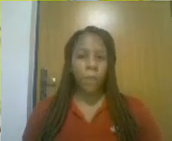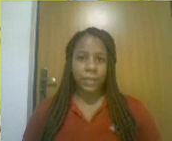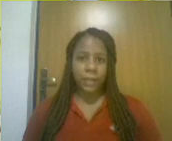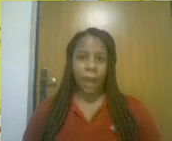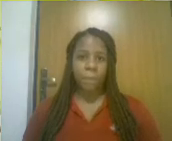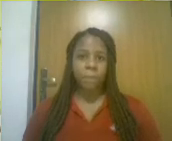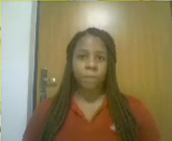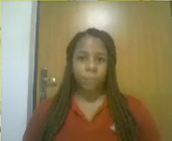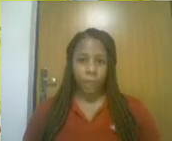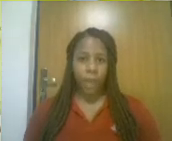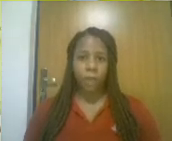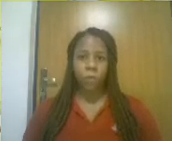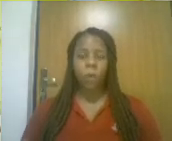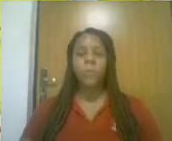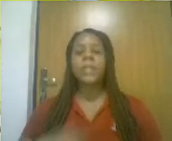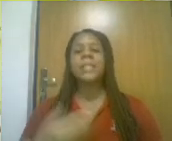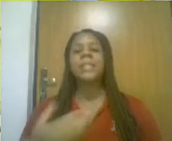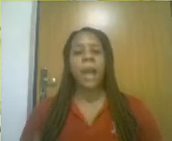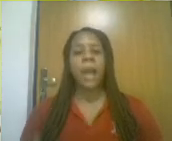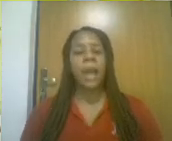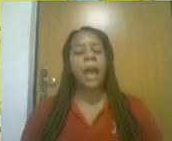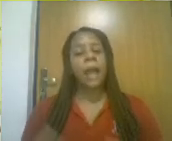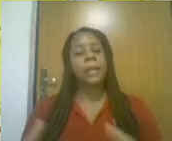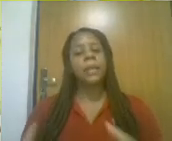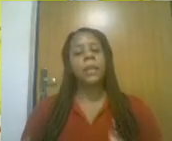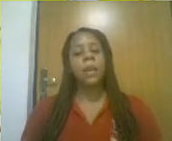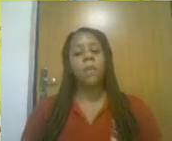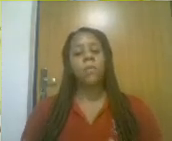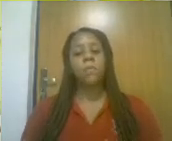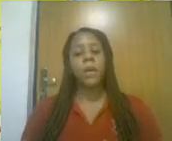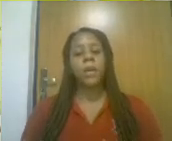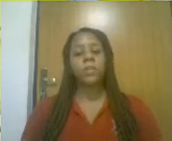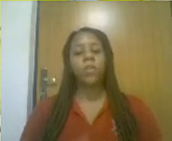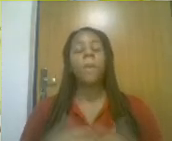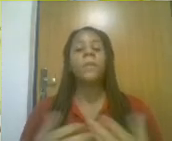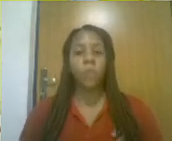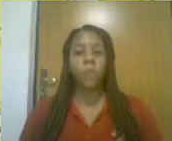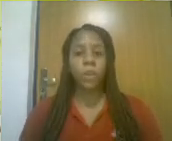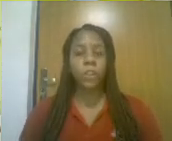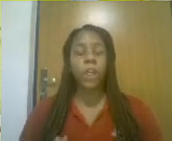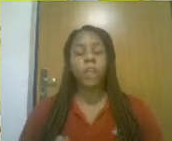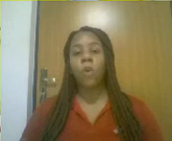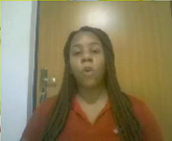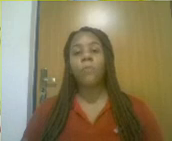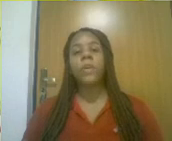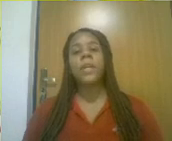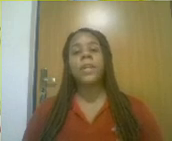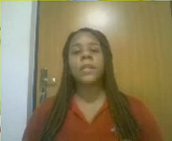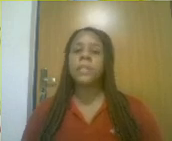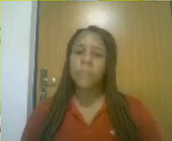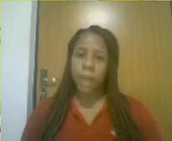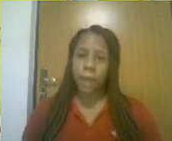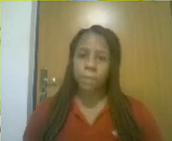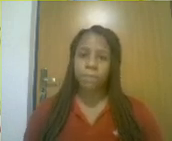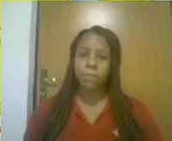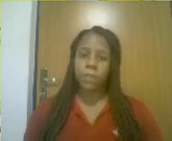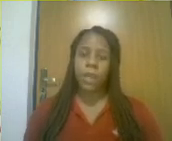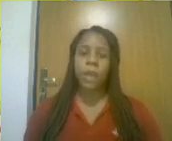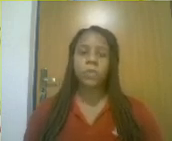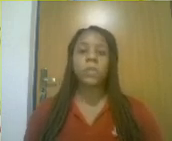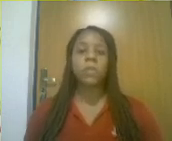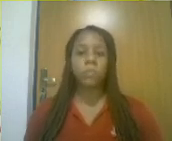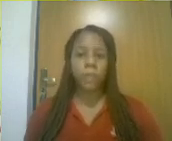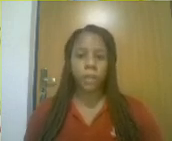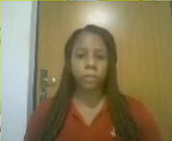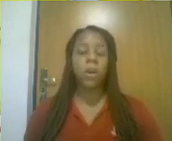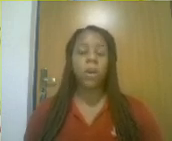Como começar, né? Como iniciar? Aqui tem algumas opções de como iniciar, né,